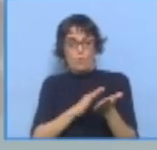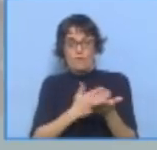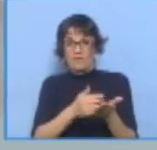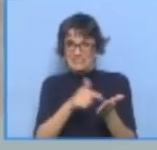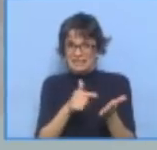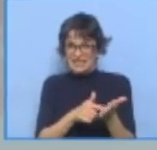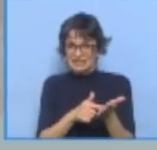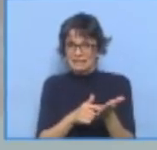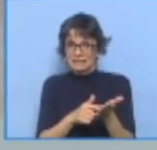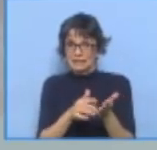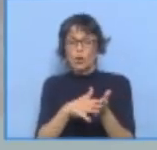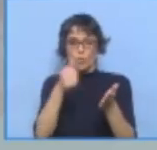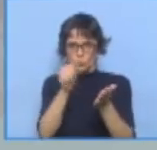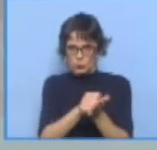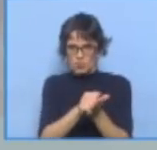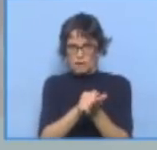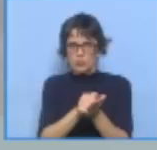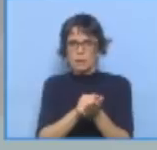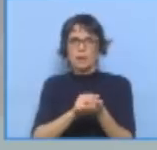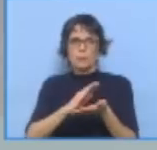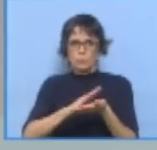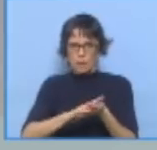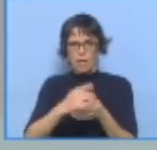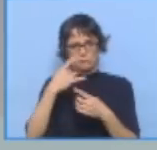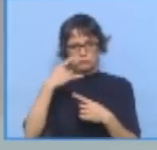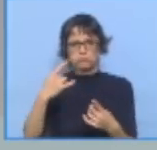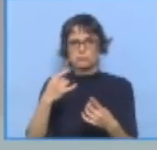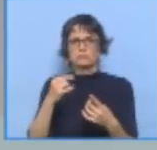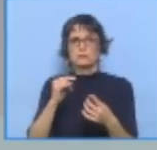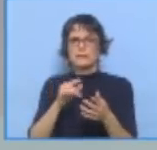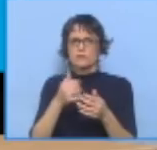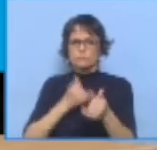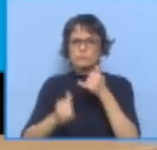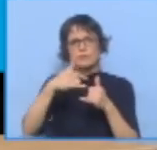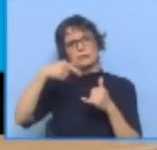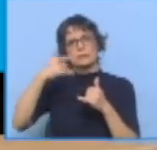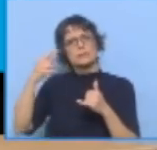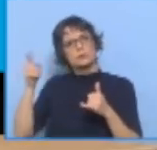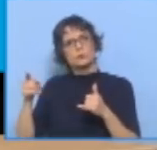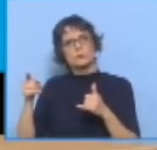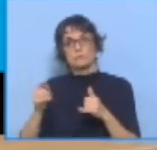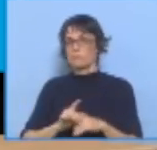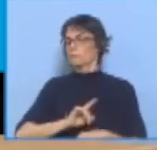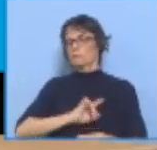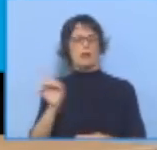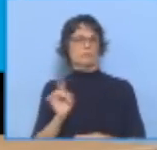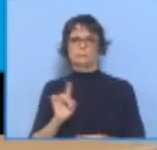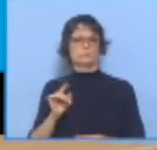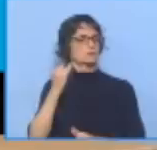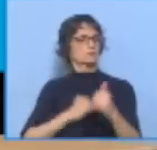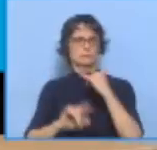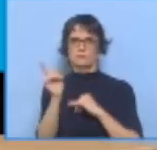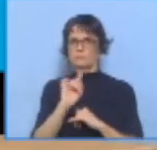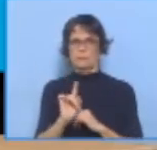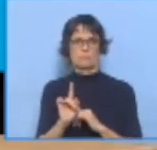vez completa e uma vez publicada, se vai substituir todas as outras. Não. Convém que isso ficasse muito claro. Aliás,